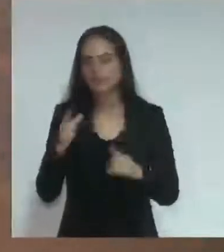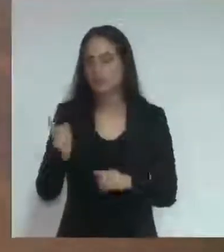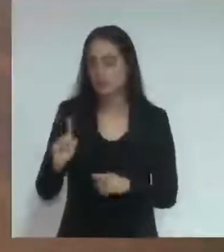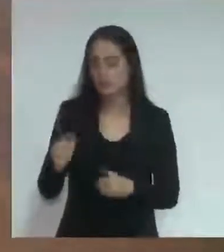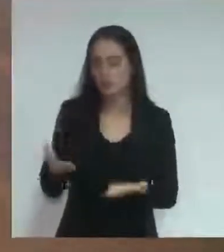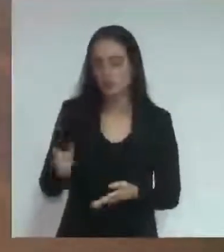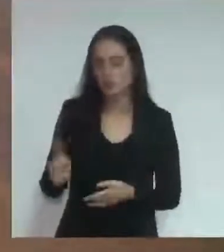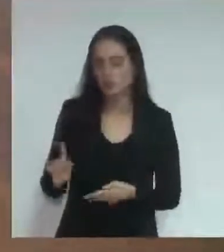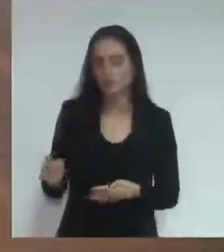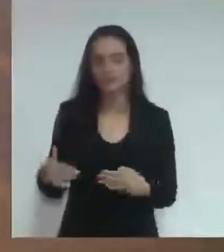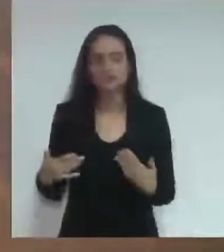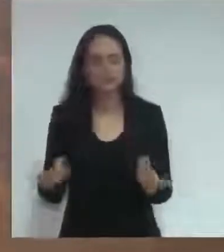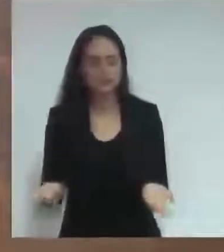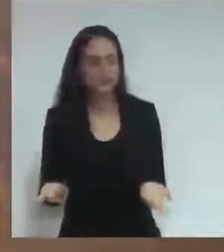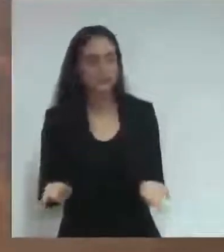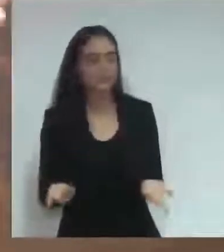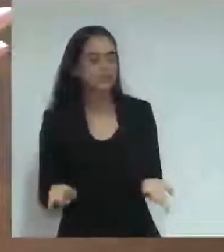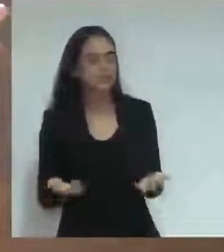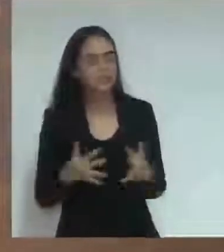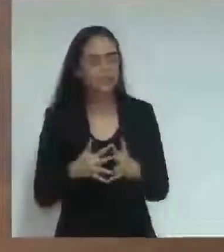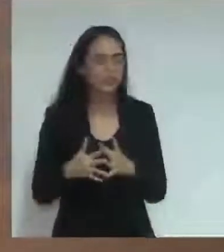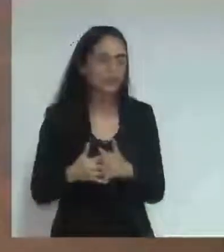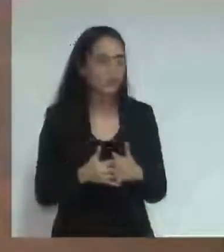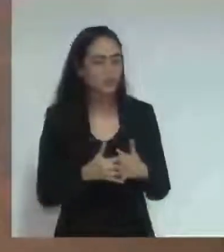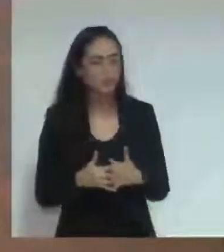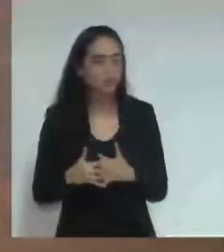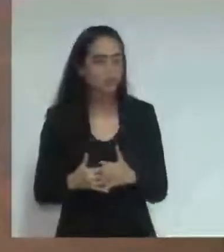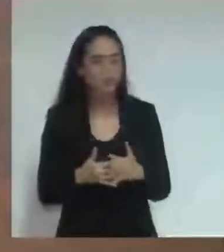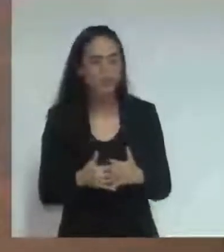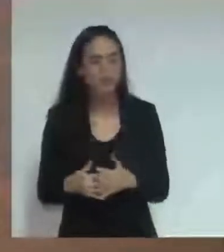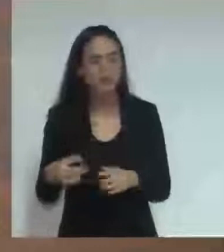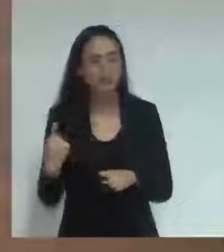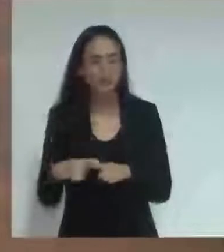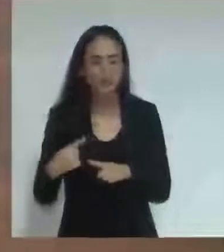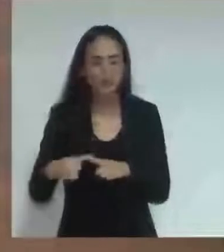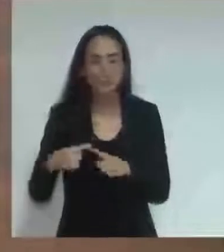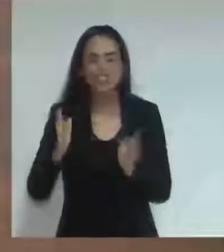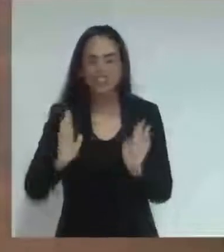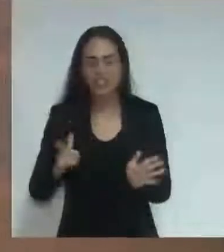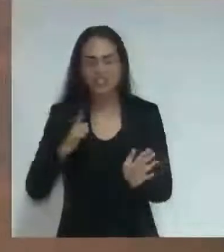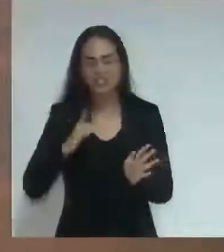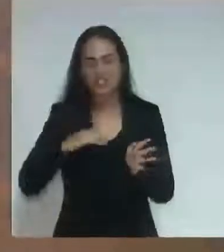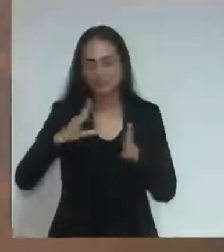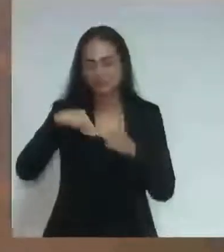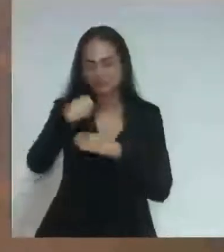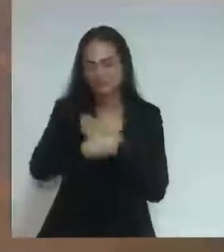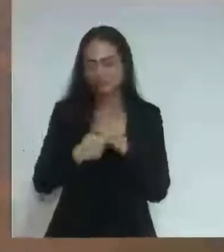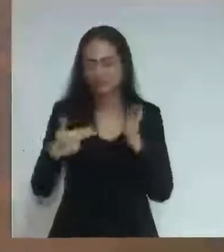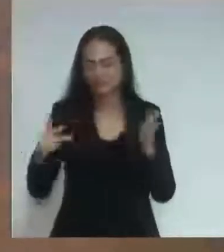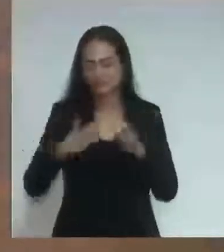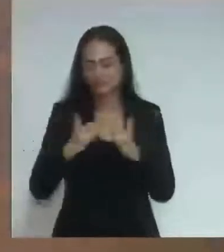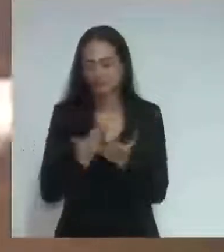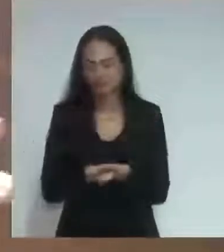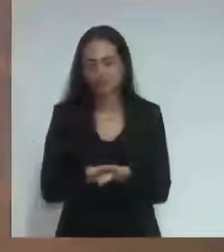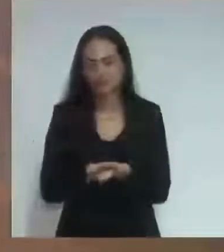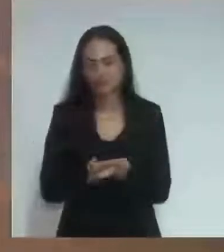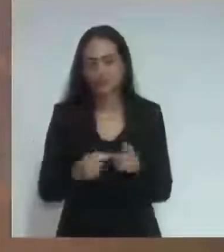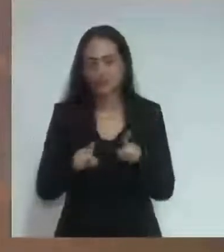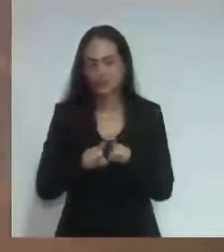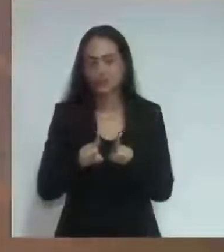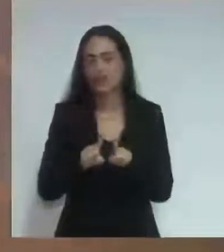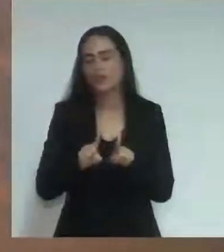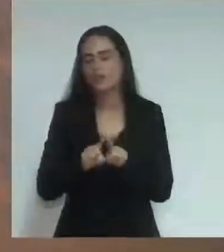ficou complicado, porque teria que liberar os professores, mas não daria para liberar aos auxiliares de creche, por exemplo, né? E que no ano que vem isso vai